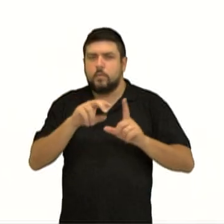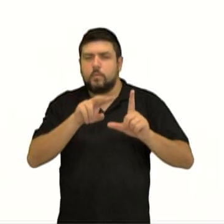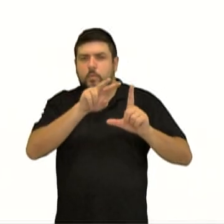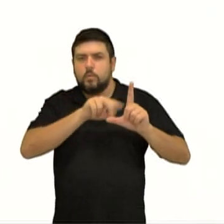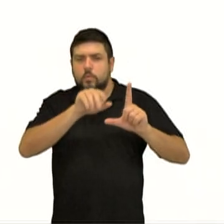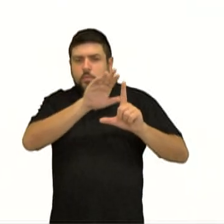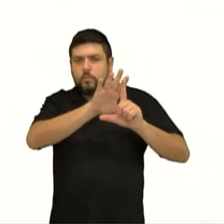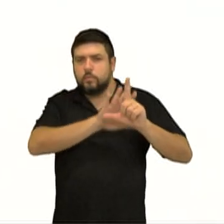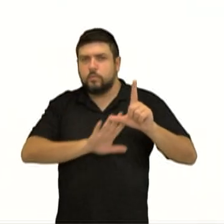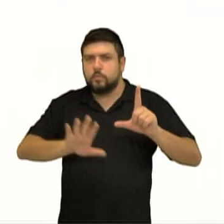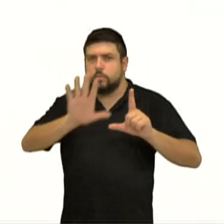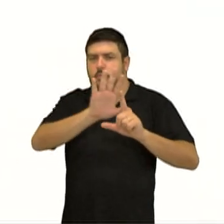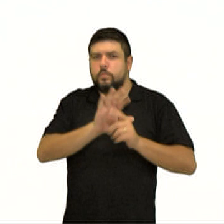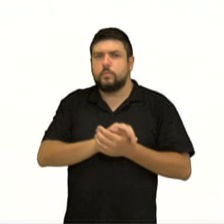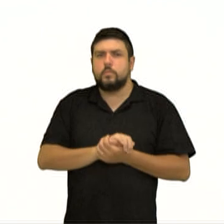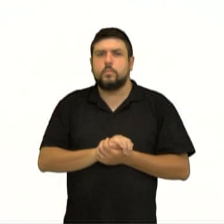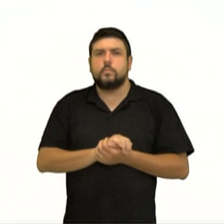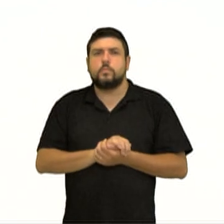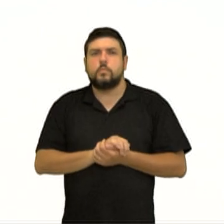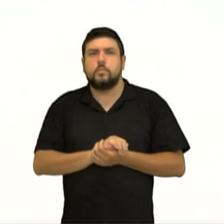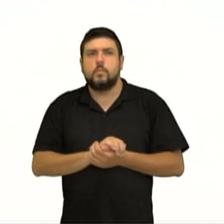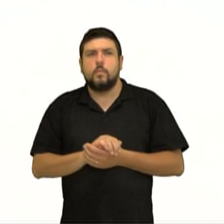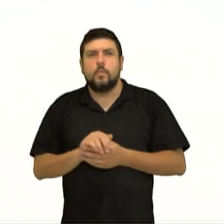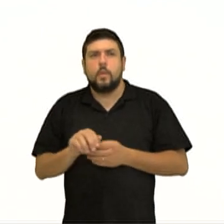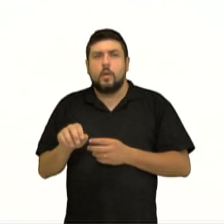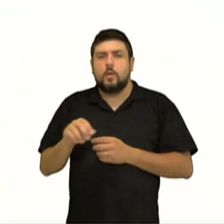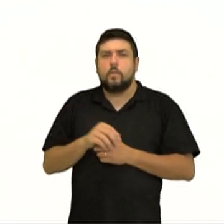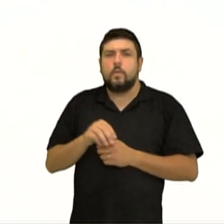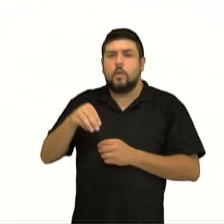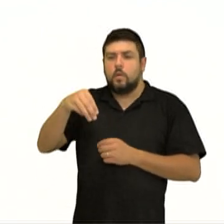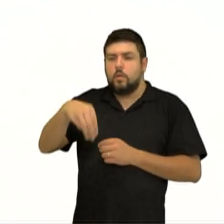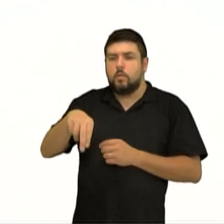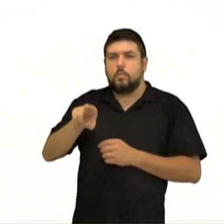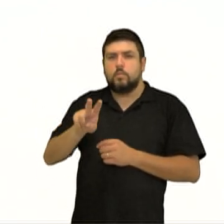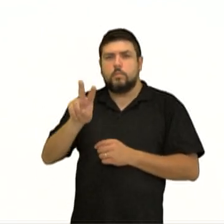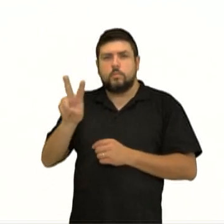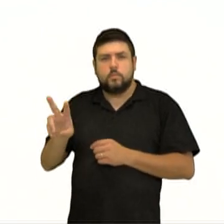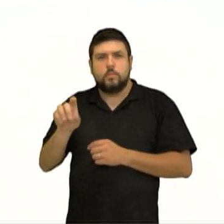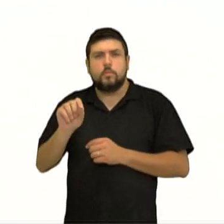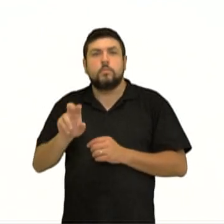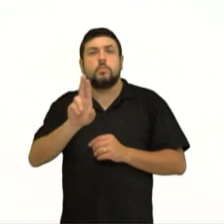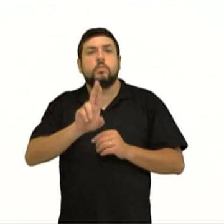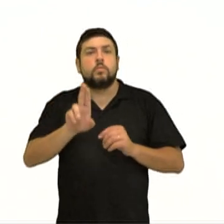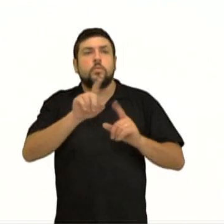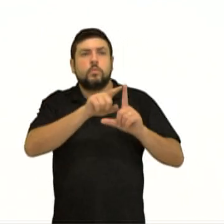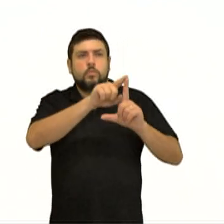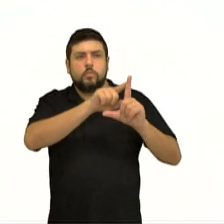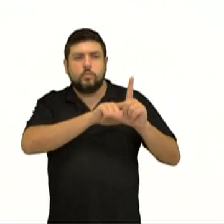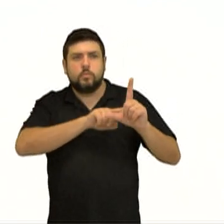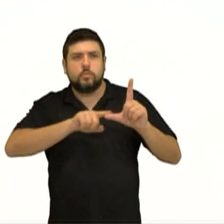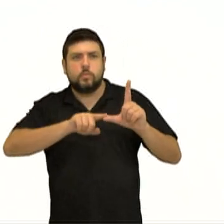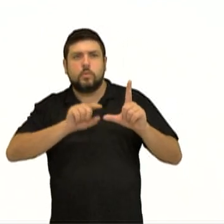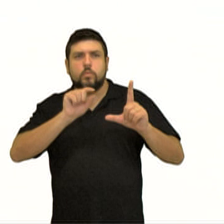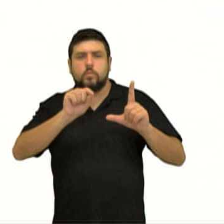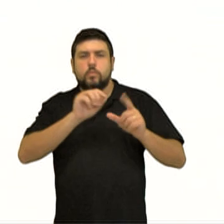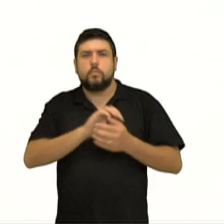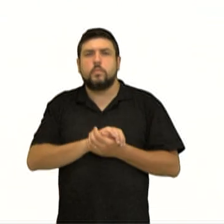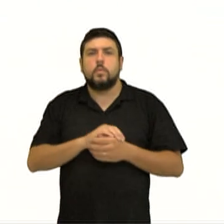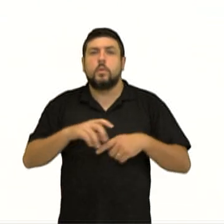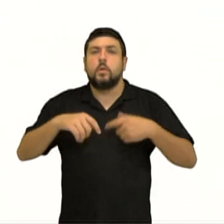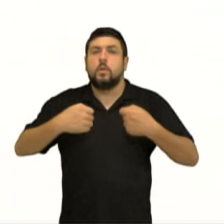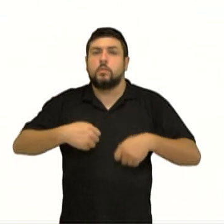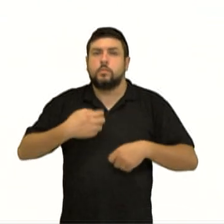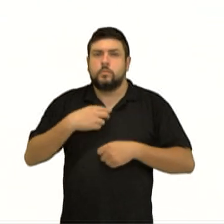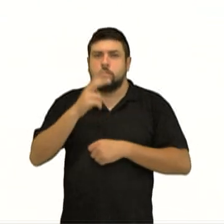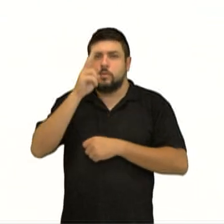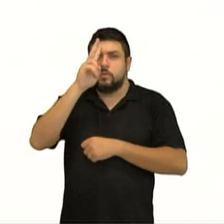O gráfico velocidade aqui nesse caso, do chamado movimento uniforme, ele diz para nós, primeira coisa, temos que lembrar que